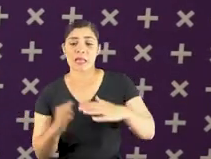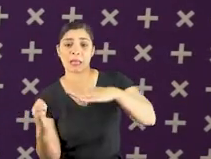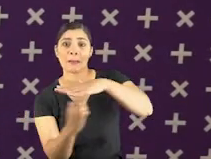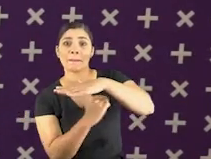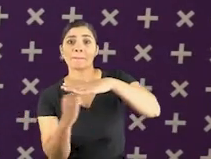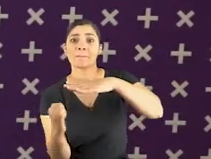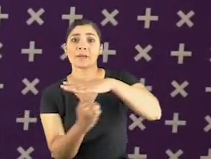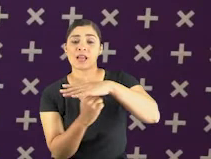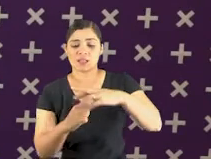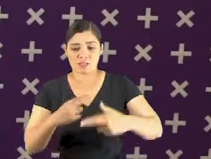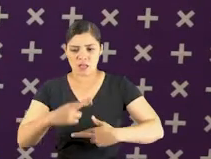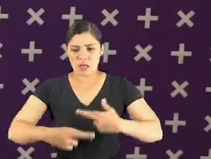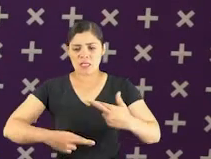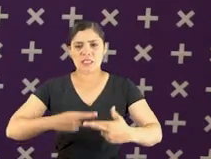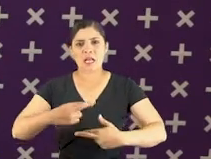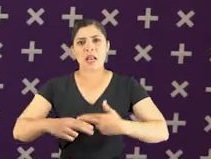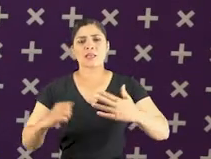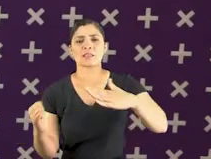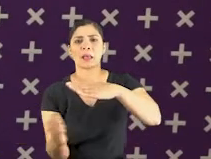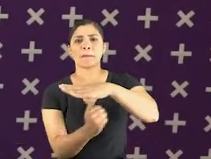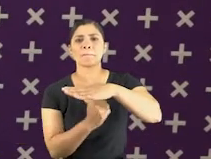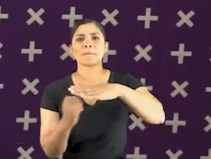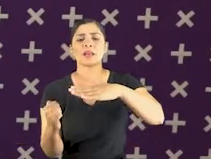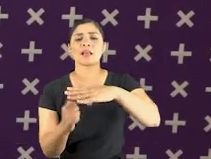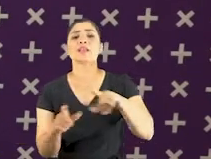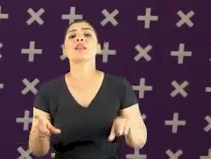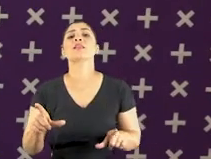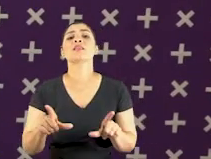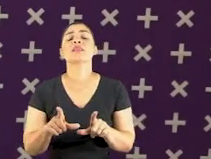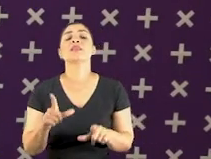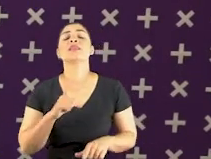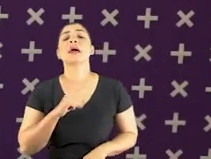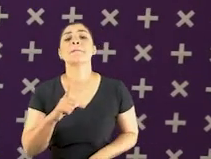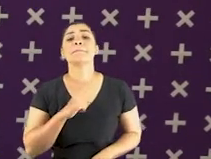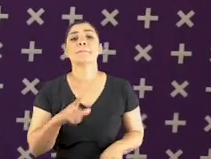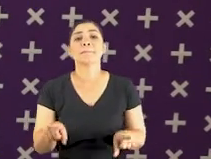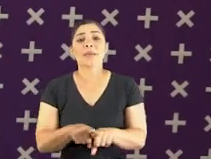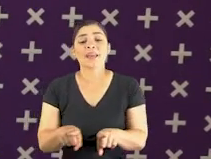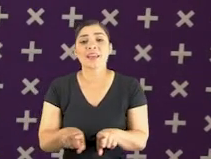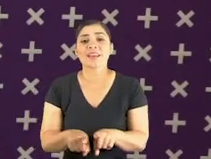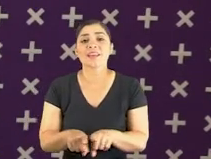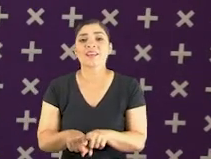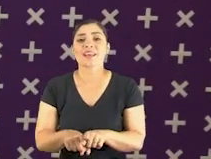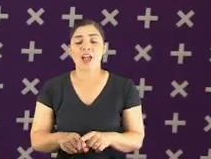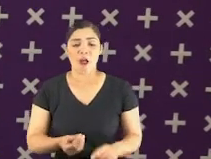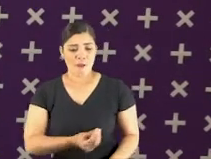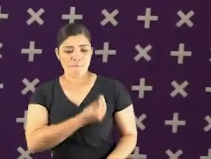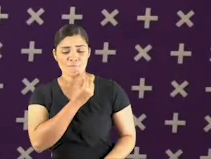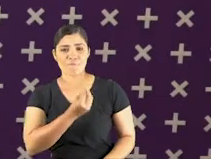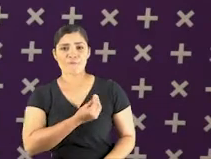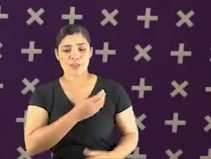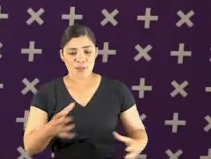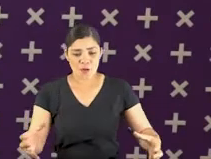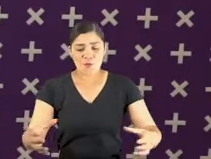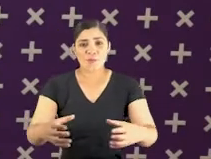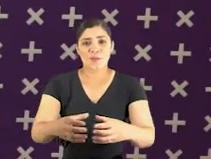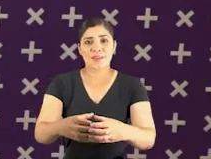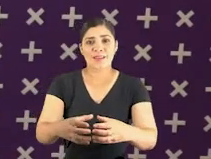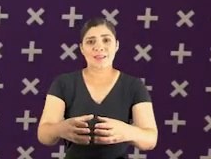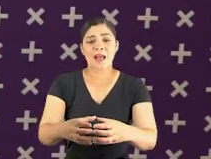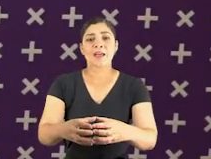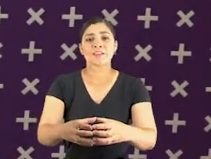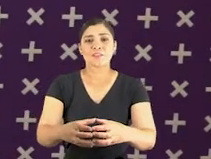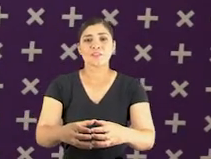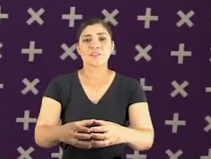empresa mas também na questão do impacto ambiental e da melhoria de qualidade de vida para a comunidade que vive ali